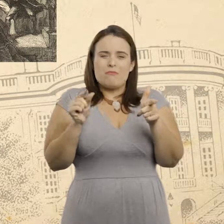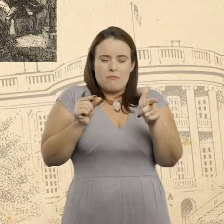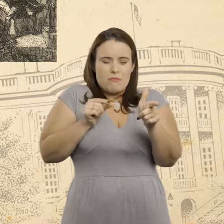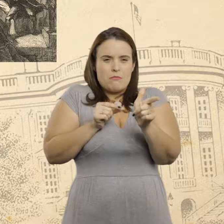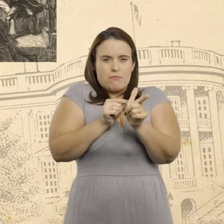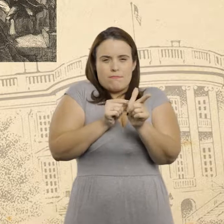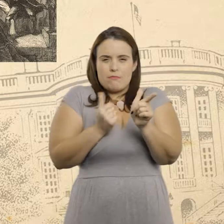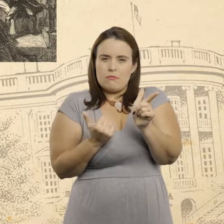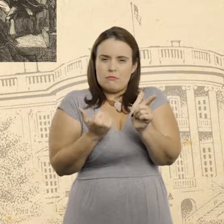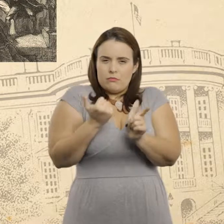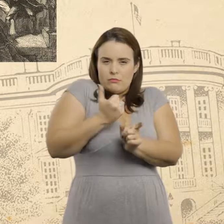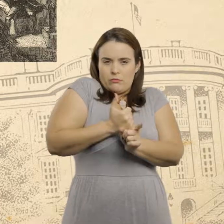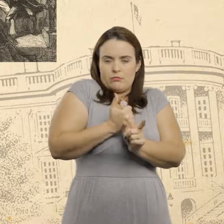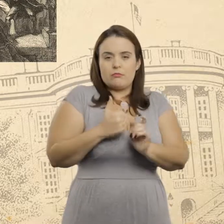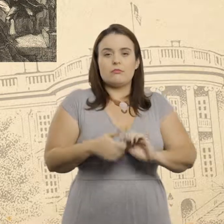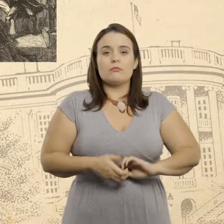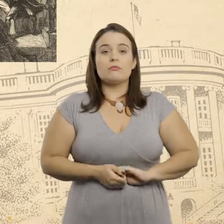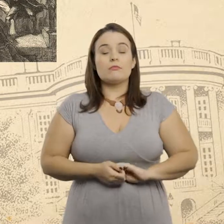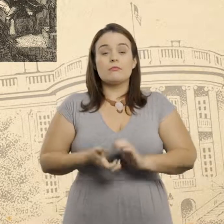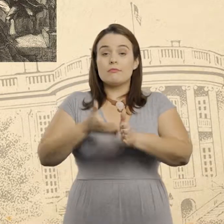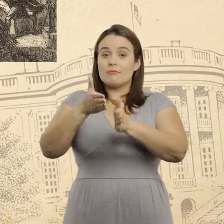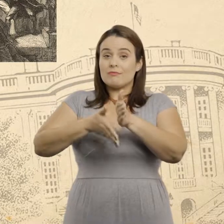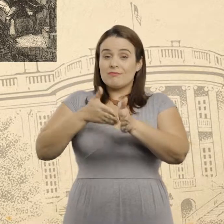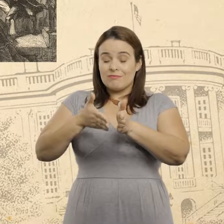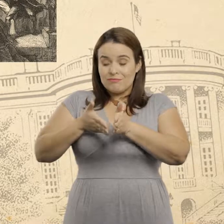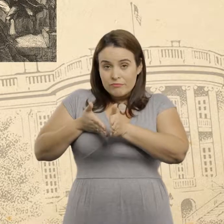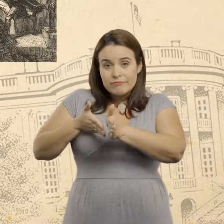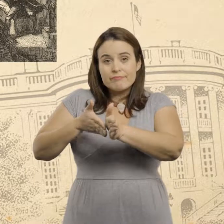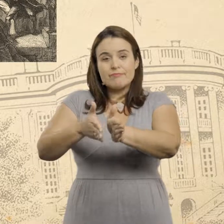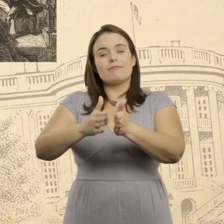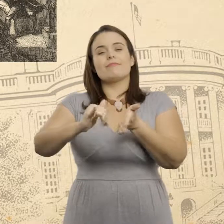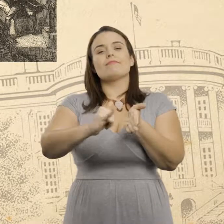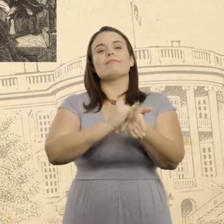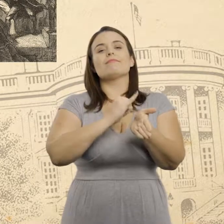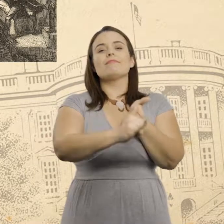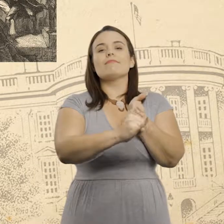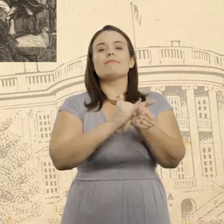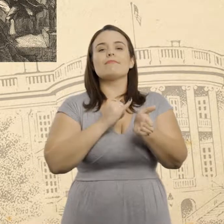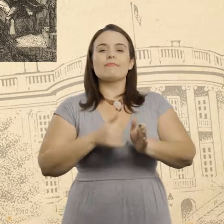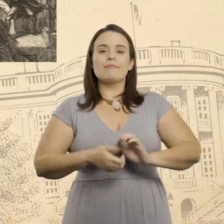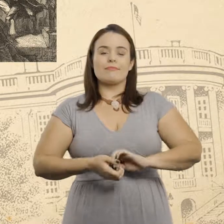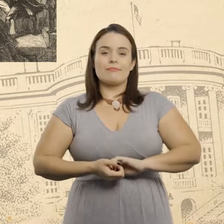15 para as 6 da tarde, eles entraram no trem que ia para Nova York.